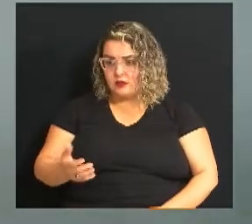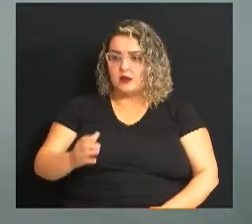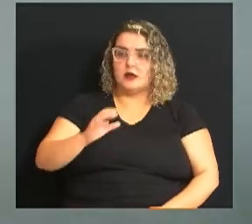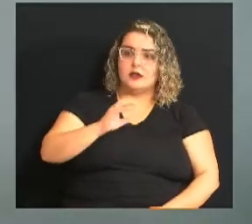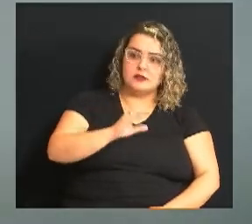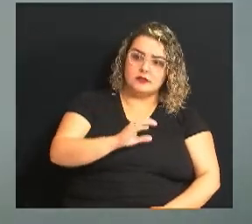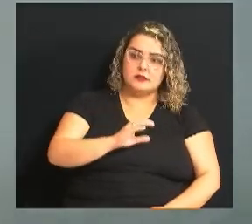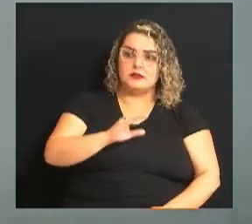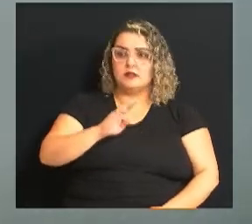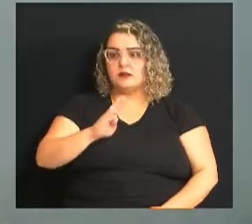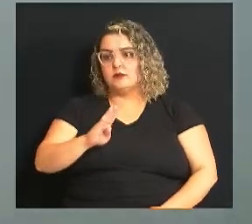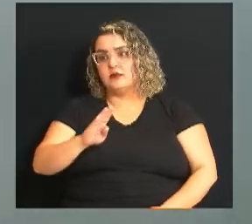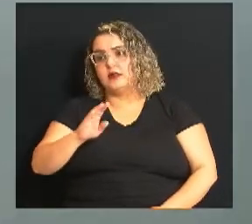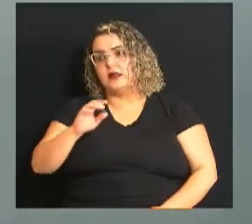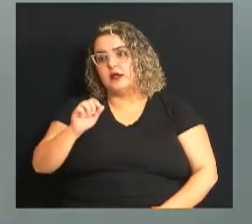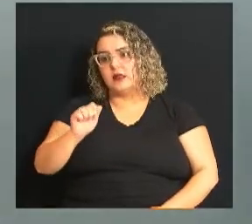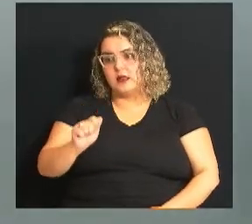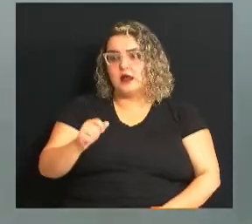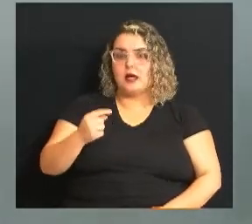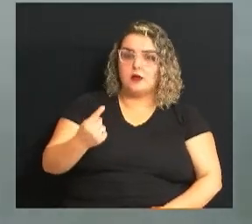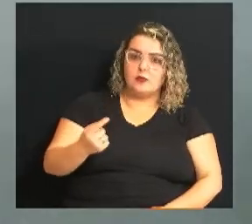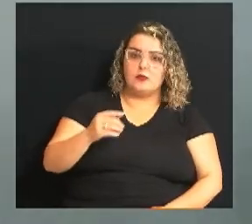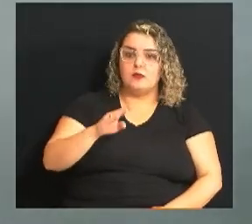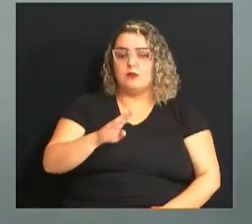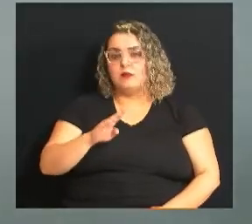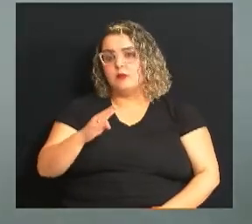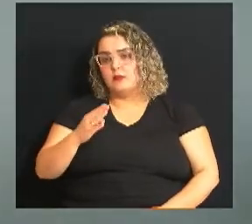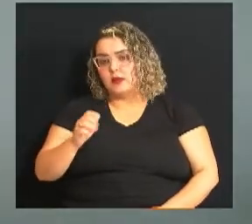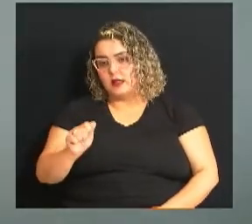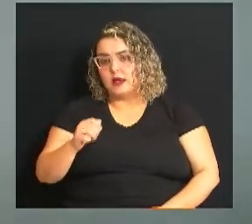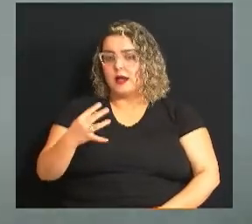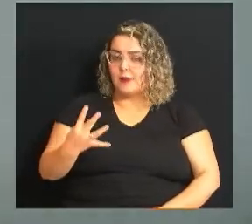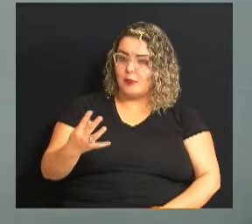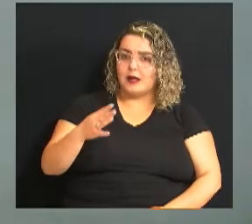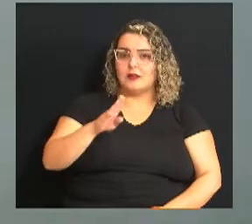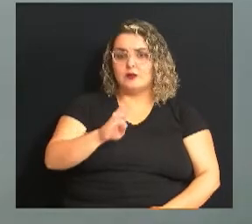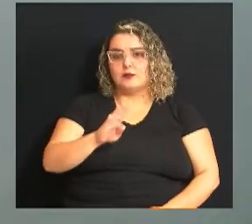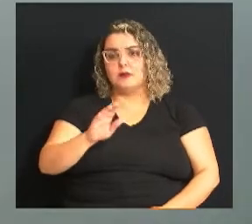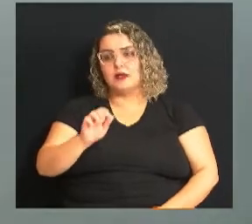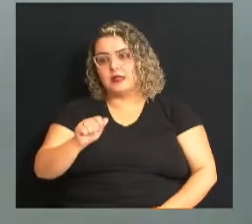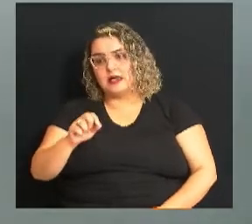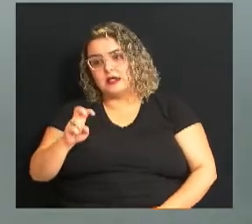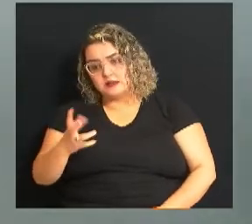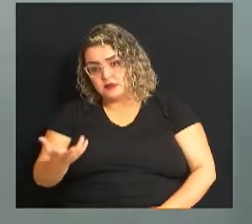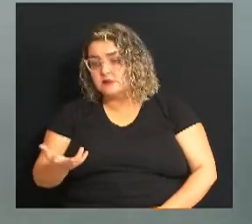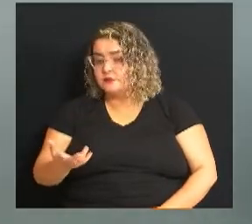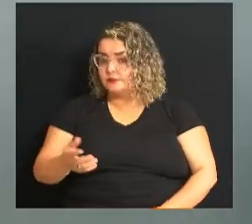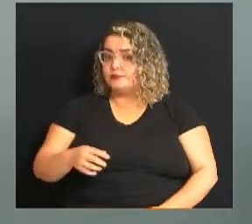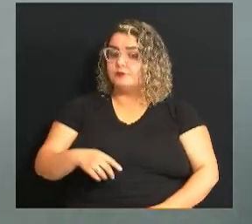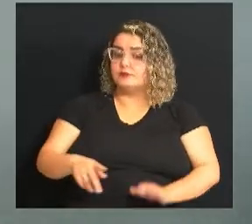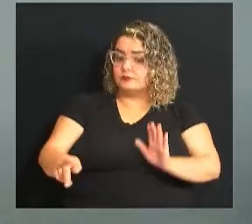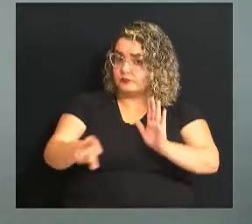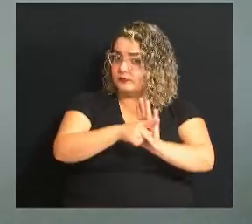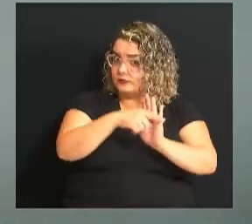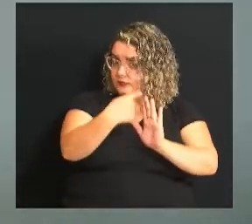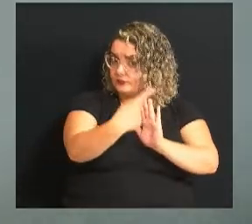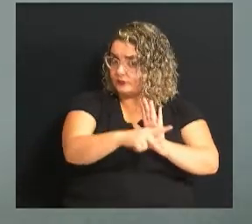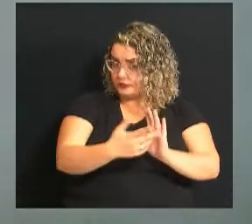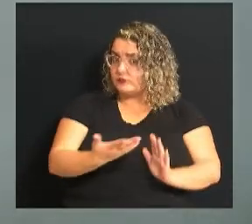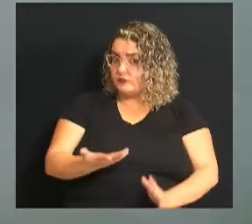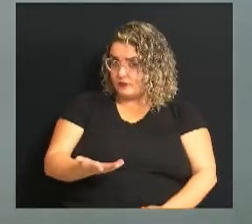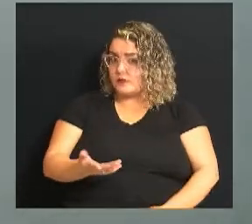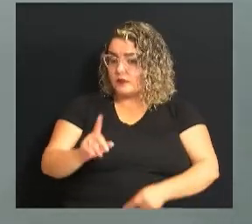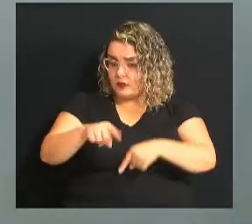BA2, BA3, BA4, BA5, que são variantes da própria variante. Então, isso, nesse momento, continuam sendo